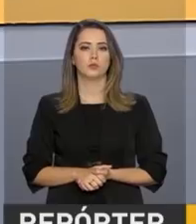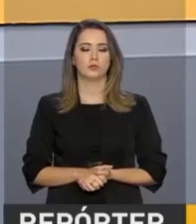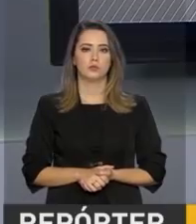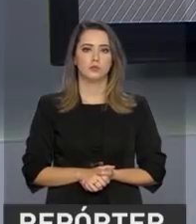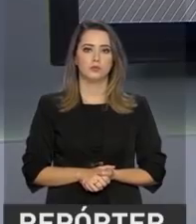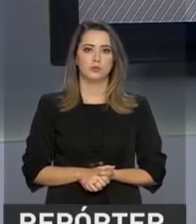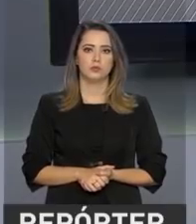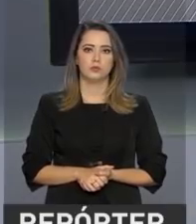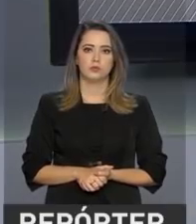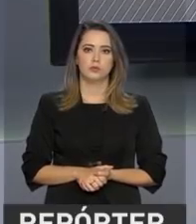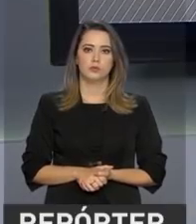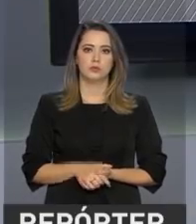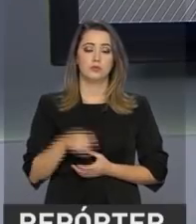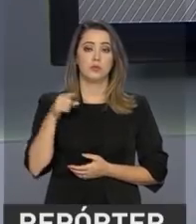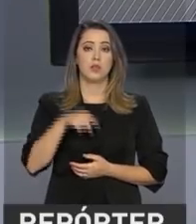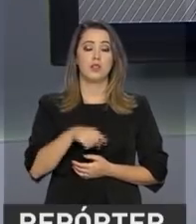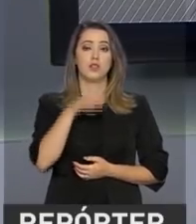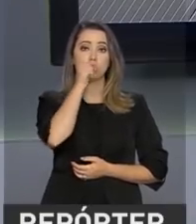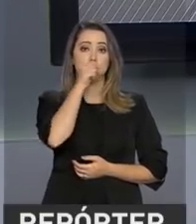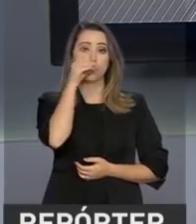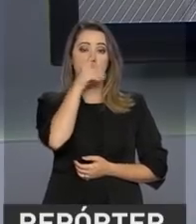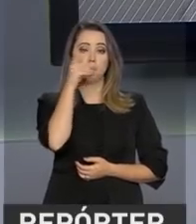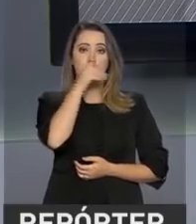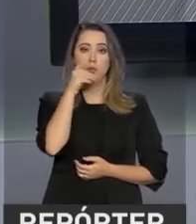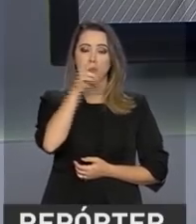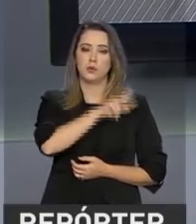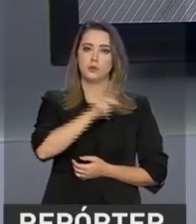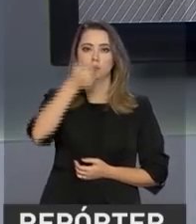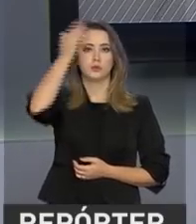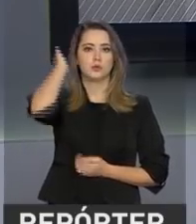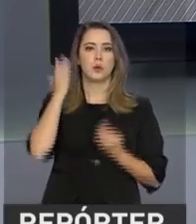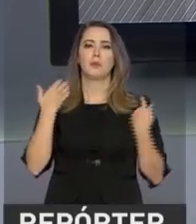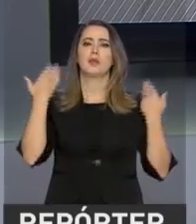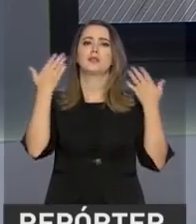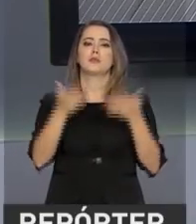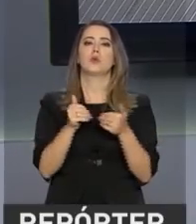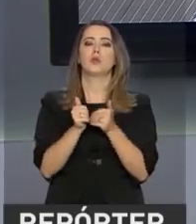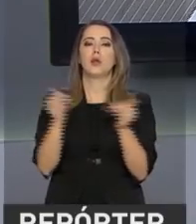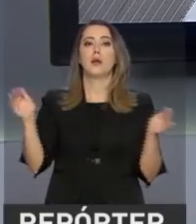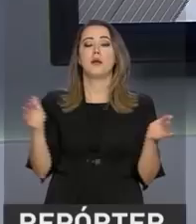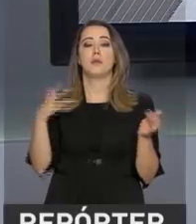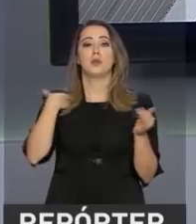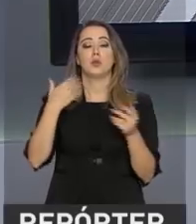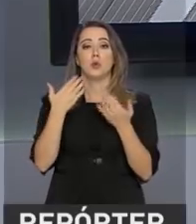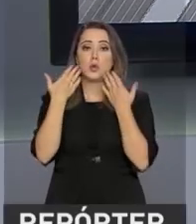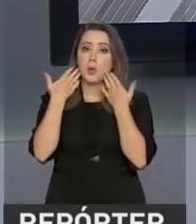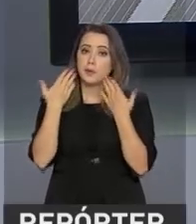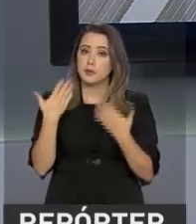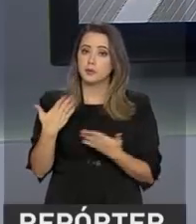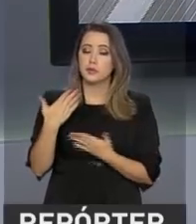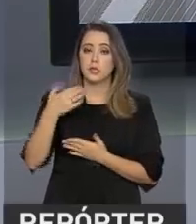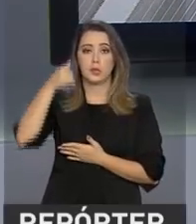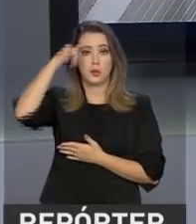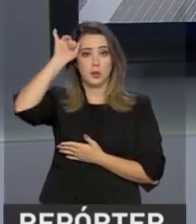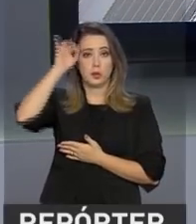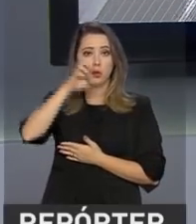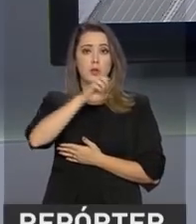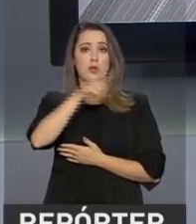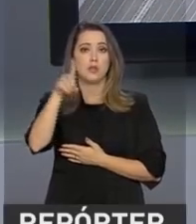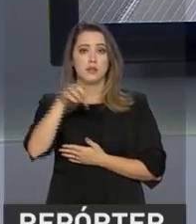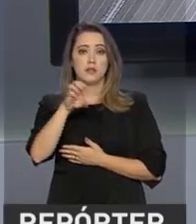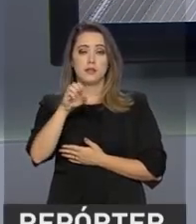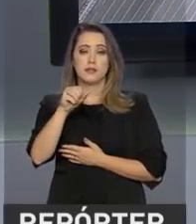receita.fazenda.gov.br. Neste fim de semana, o presidente Michel Temer participou da abertura da Expo Zebu, em Uberaba, Minas